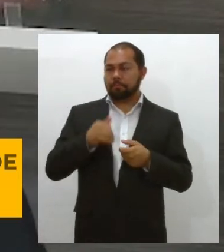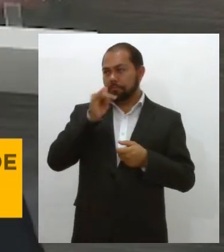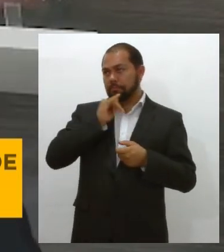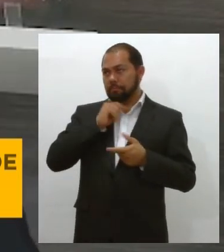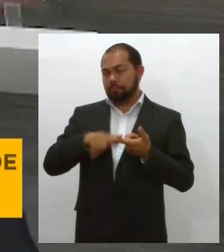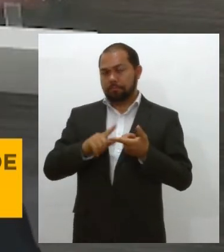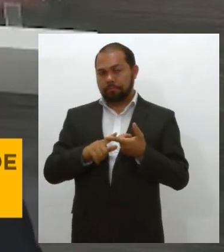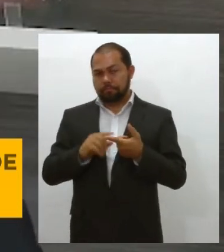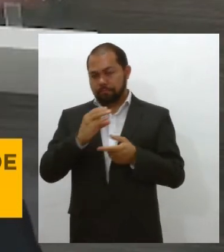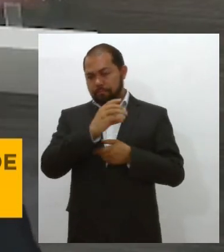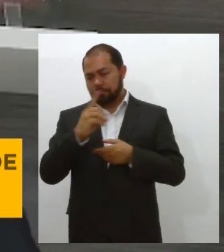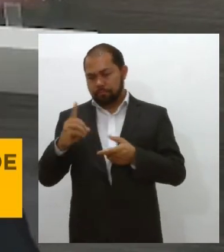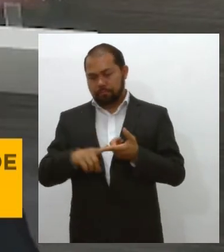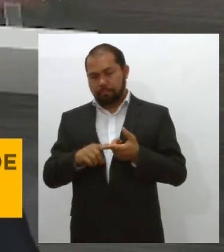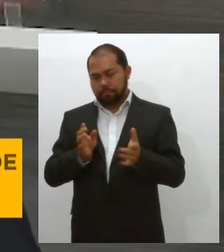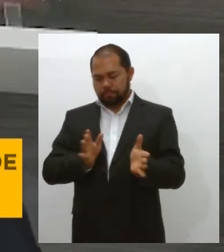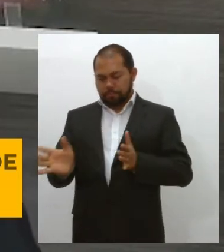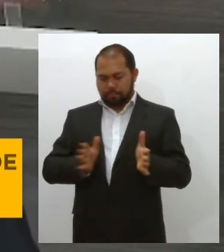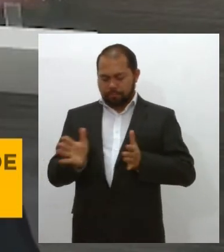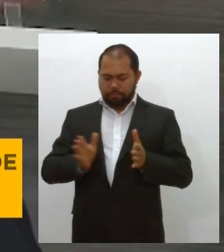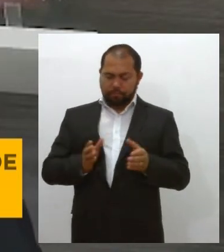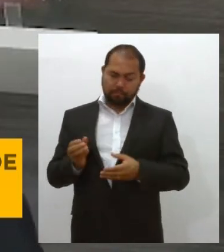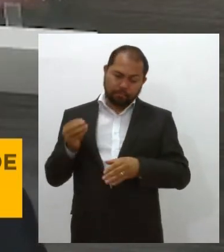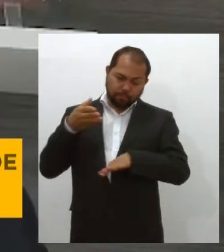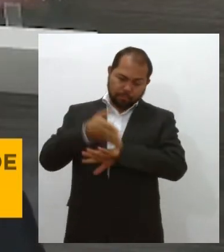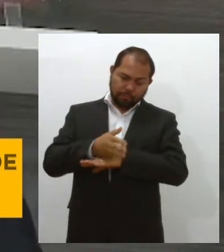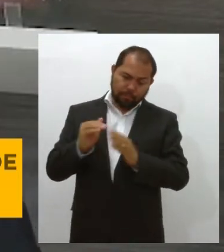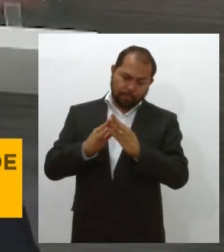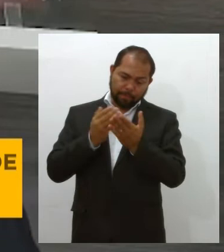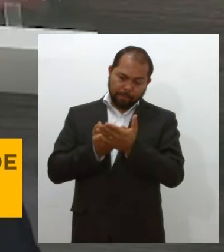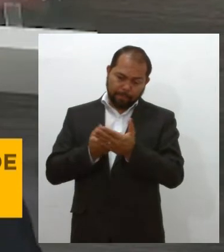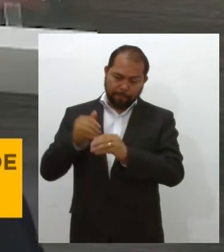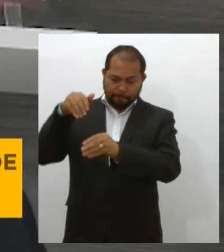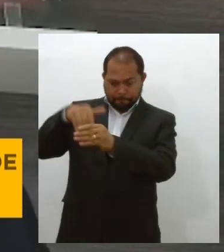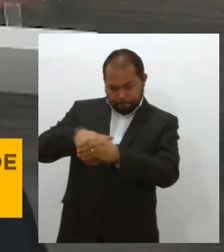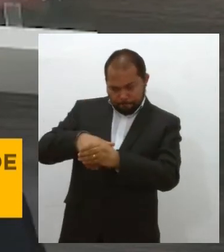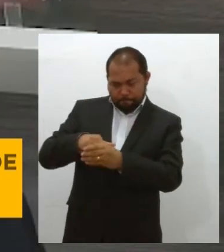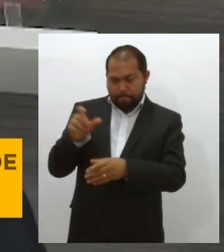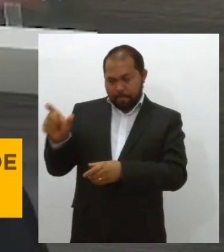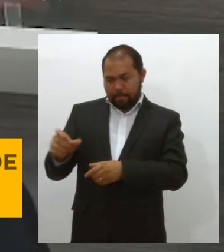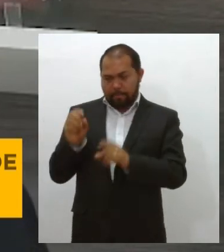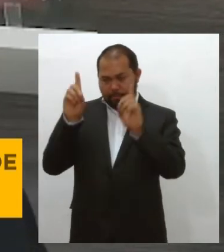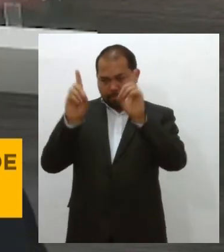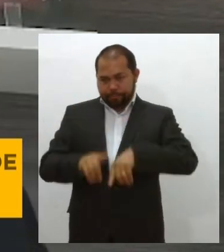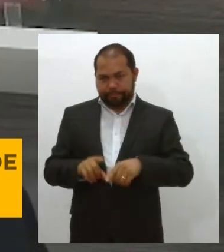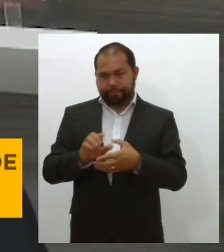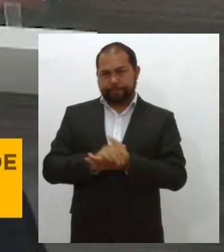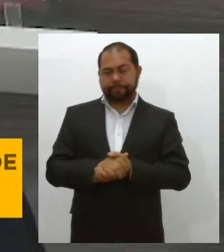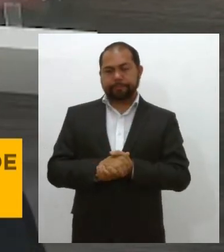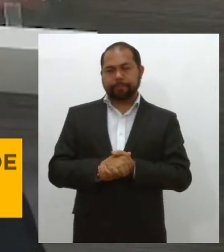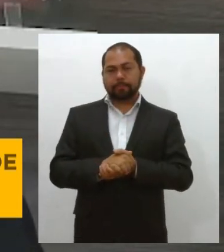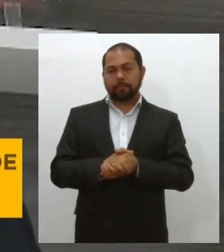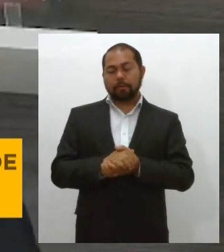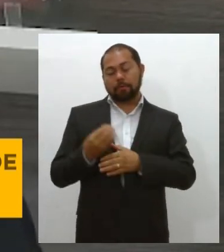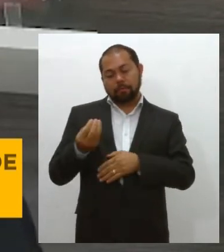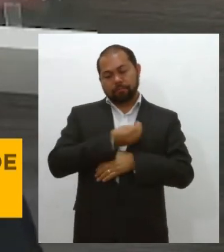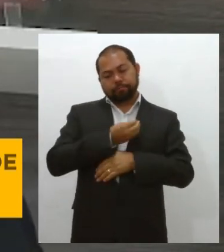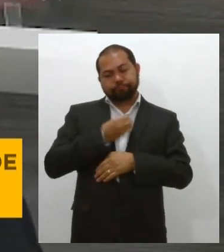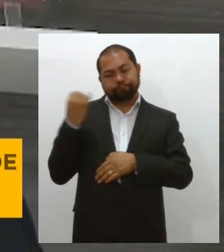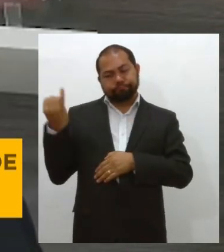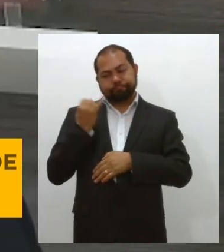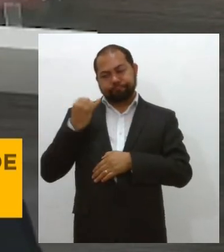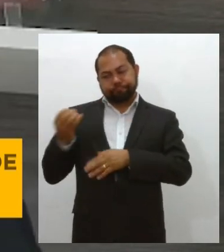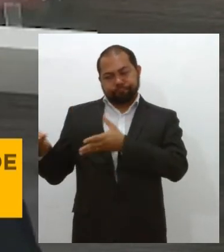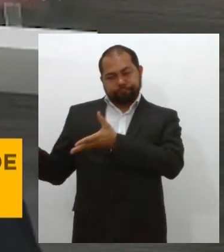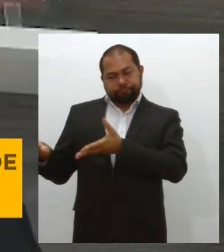coordenador de acessibilidade dentro do colégio eleitoral, da escola onde a pessoa vota, essa presença é importantíssima para acolher a pessoa